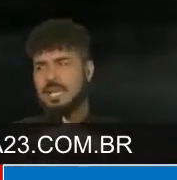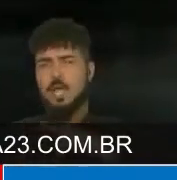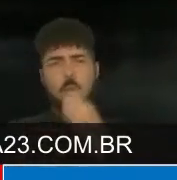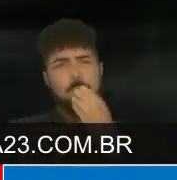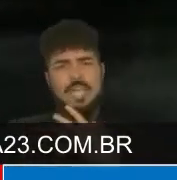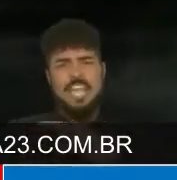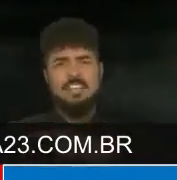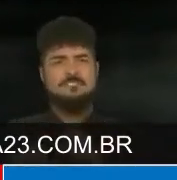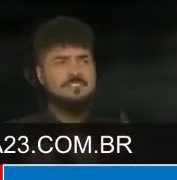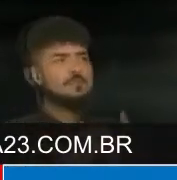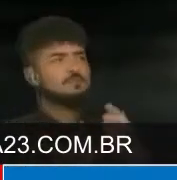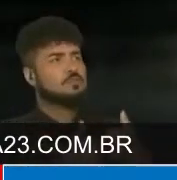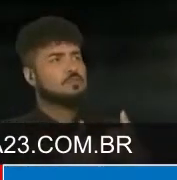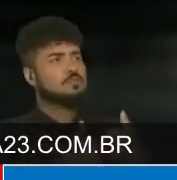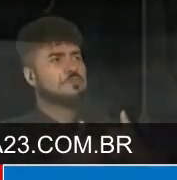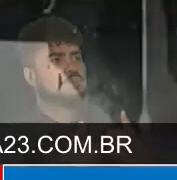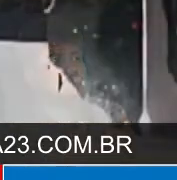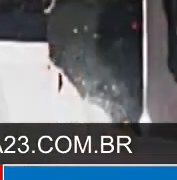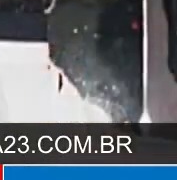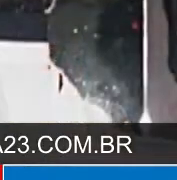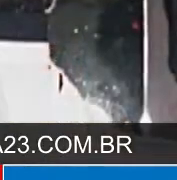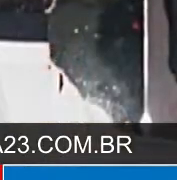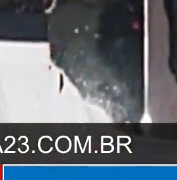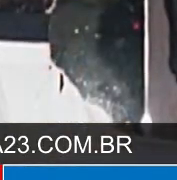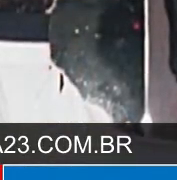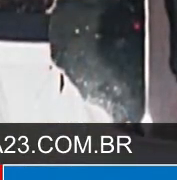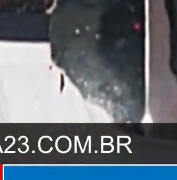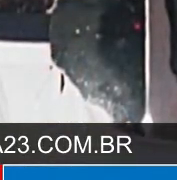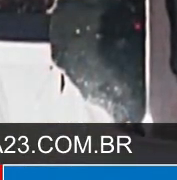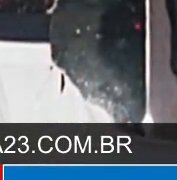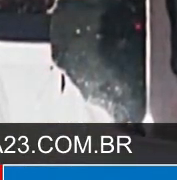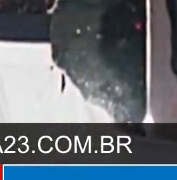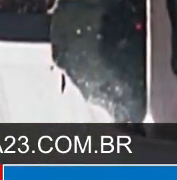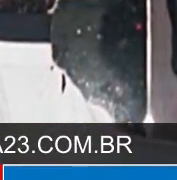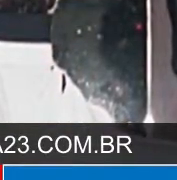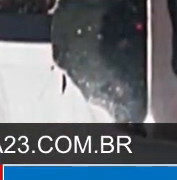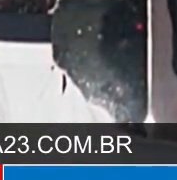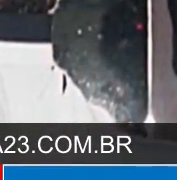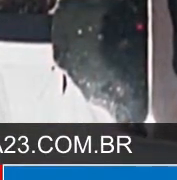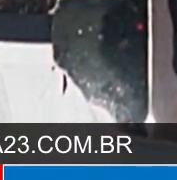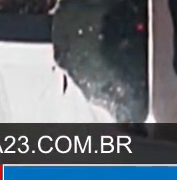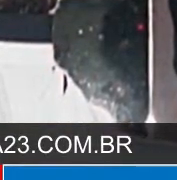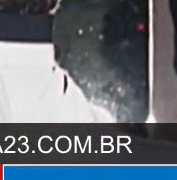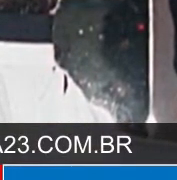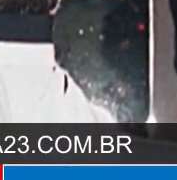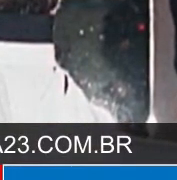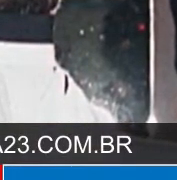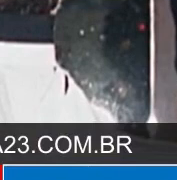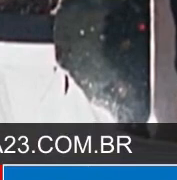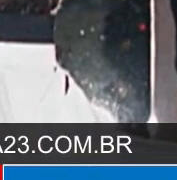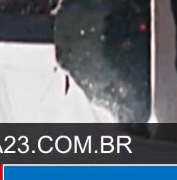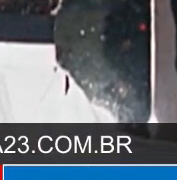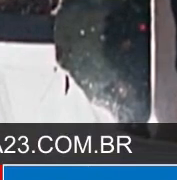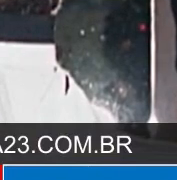que ele fez ao Vascão. Esse é o Eduardo Paes falando, portanto, a justa homenagem, mais uma avenida no Rio de Janeiro sendo homenageada.